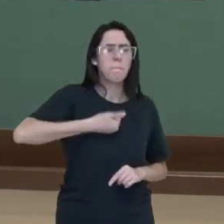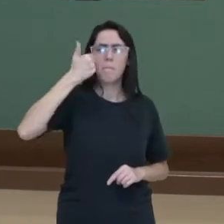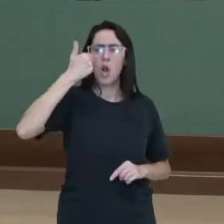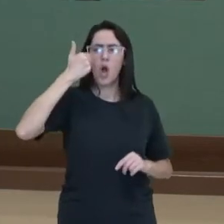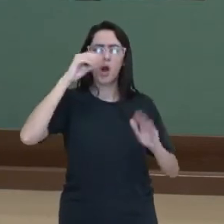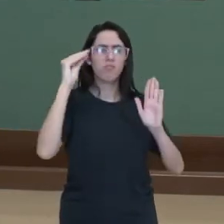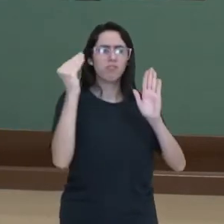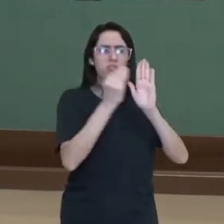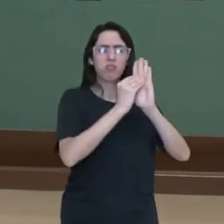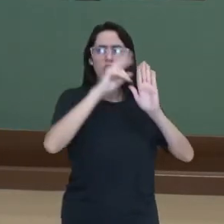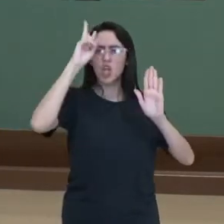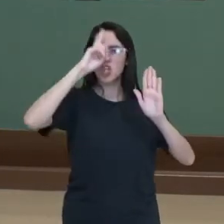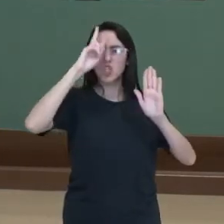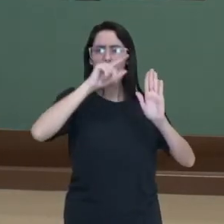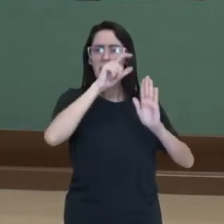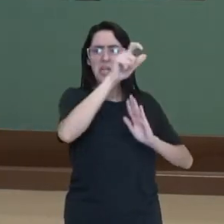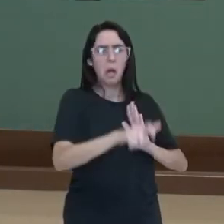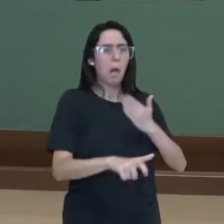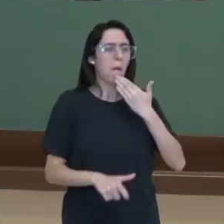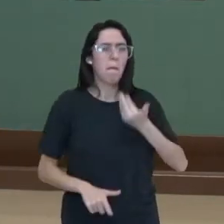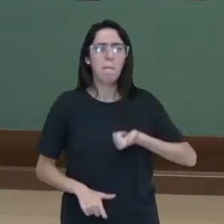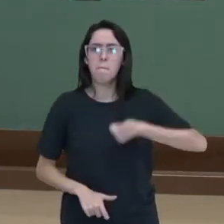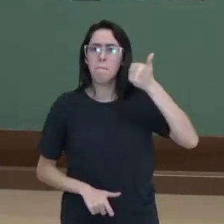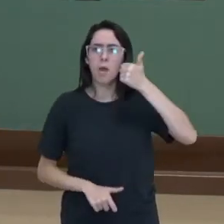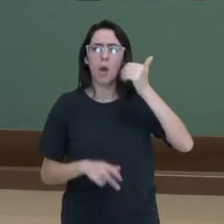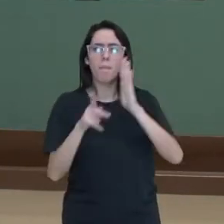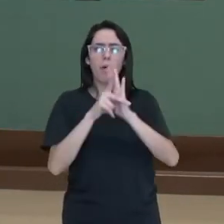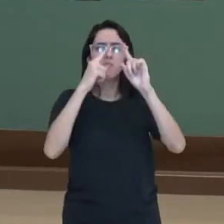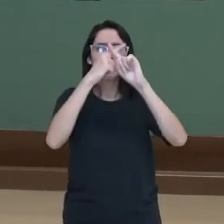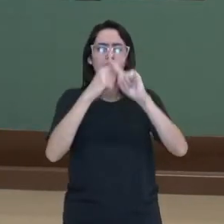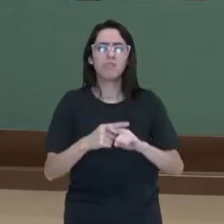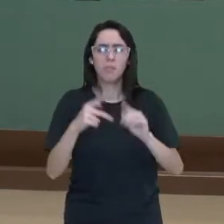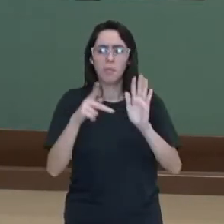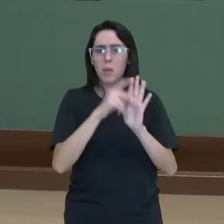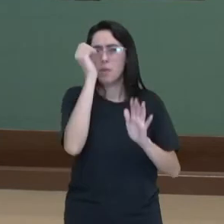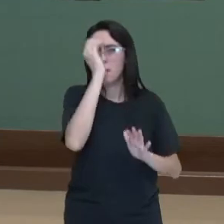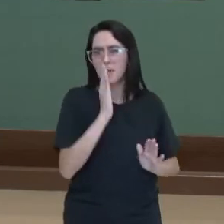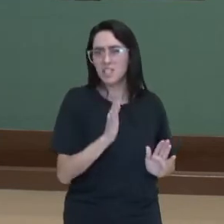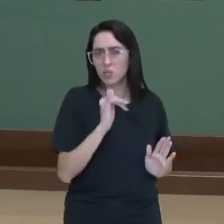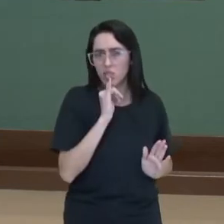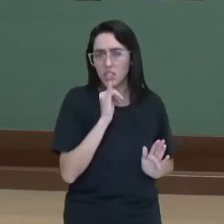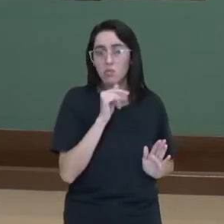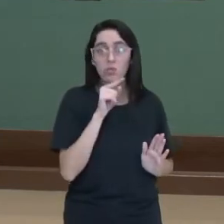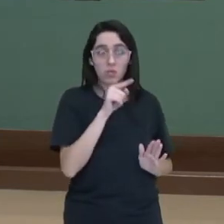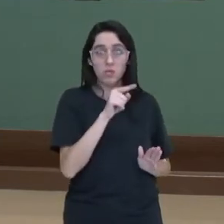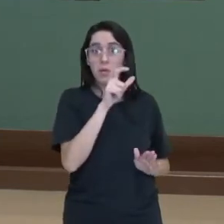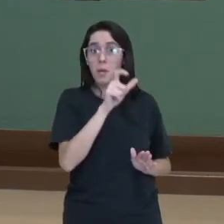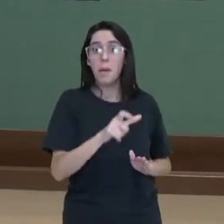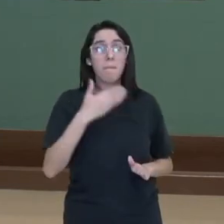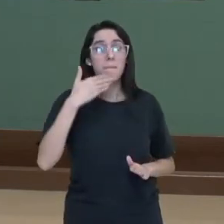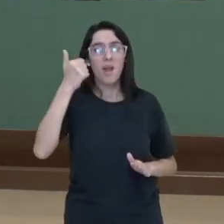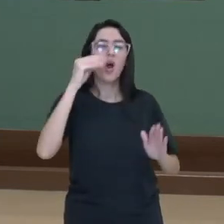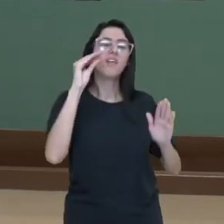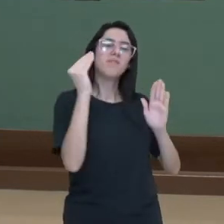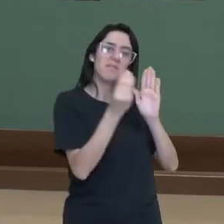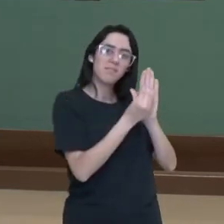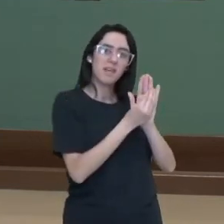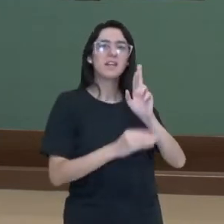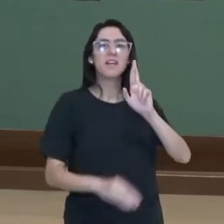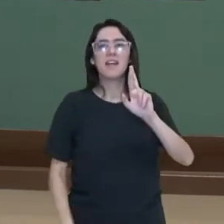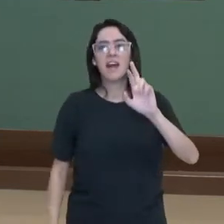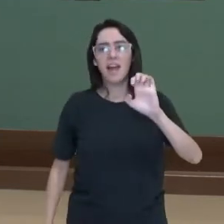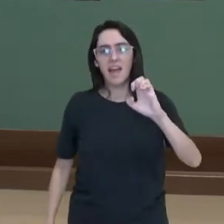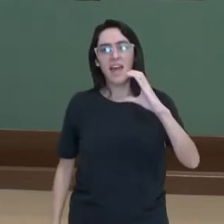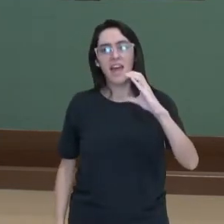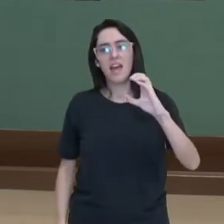daquele esporte, nas competições nacionais brasileiras, essa melhor marca vai ser conhecida